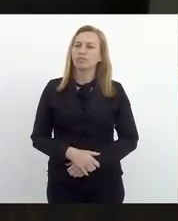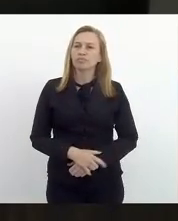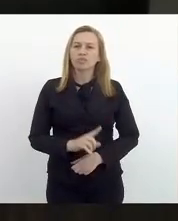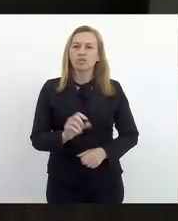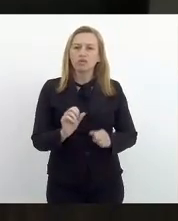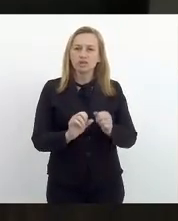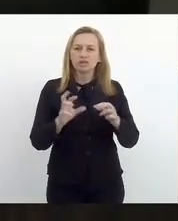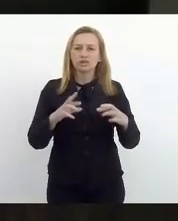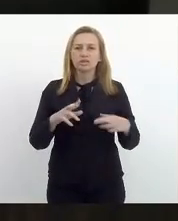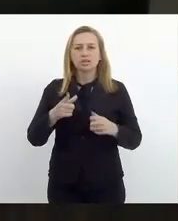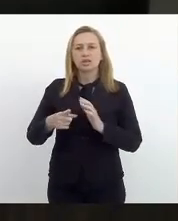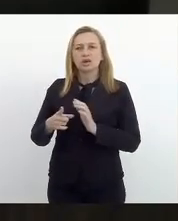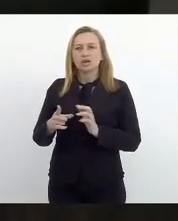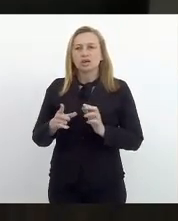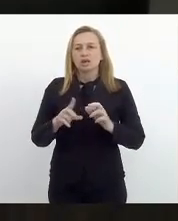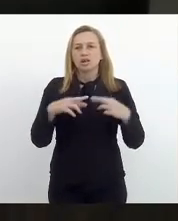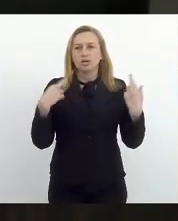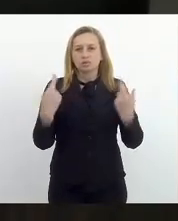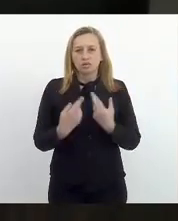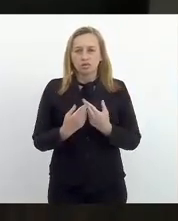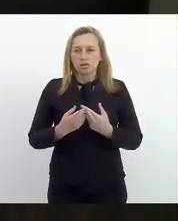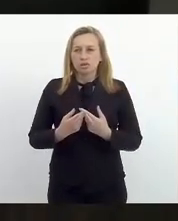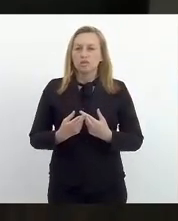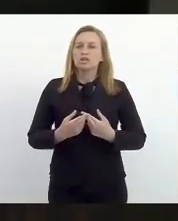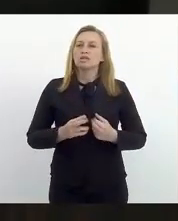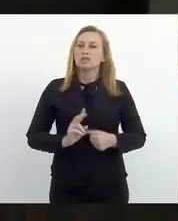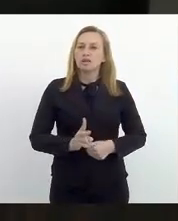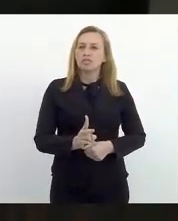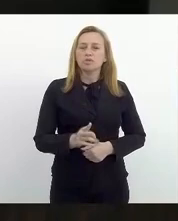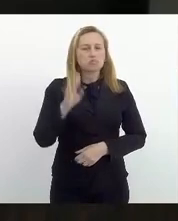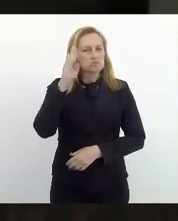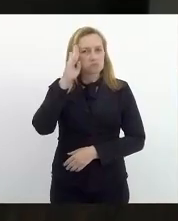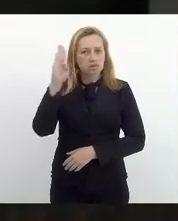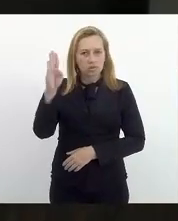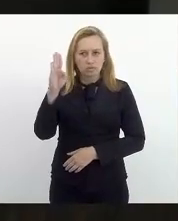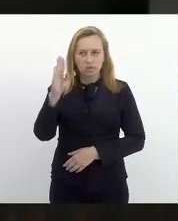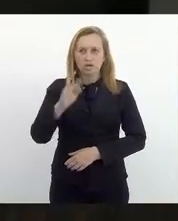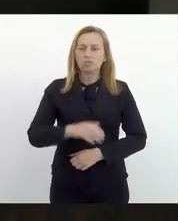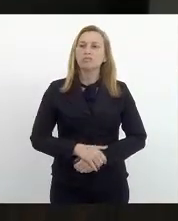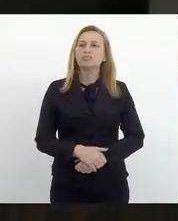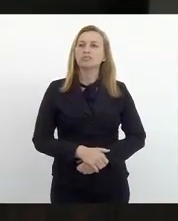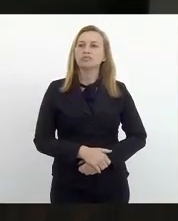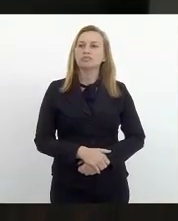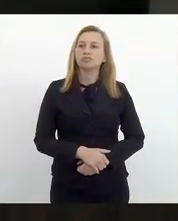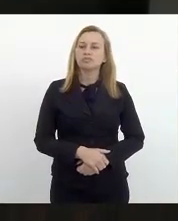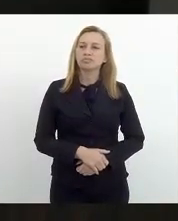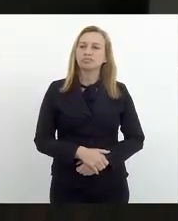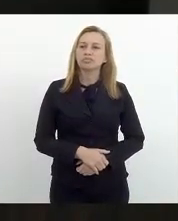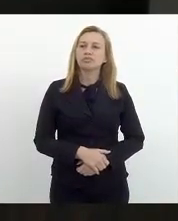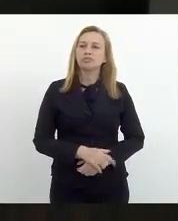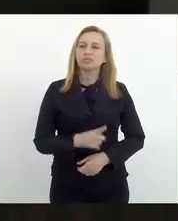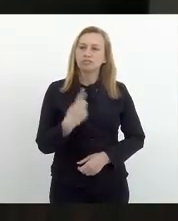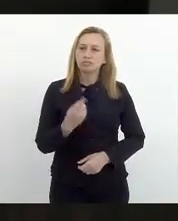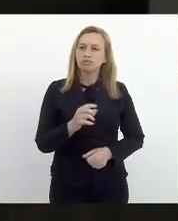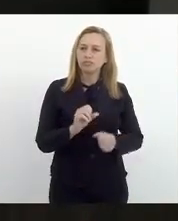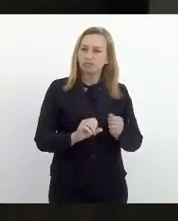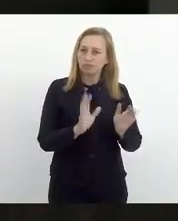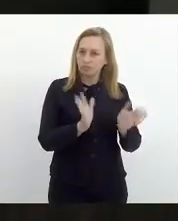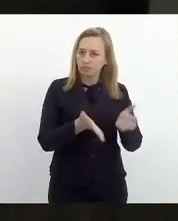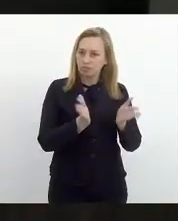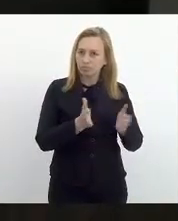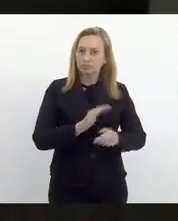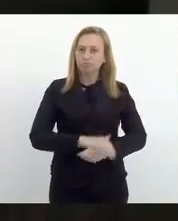nas audiências anteriores é importante fundamental destacarmos A exemplo do que fizemos agora